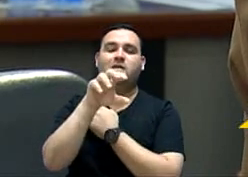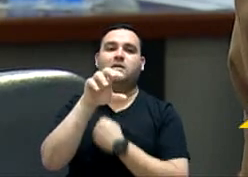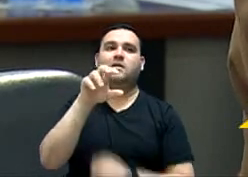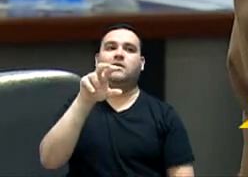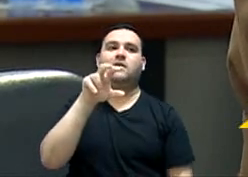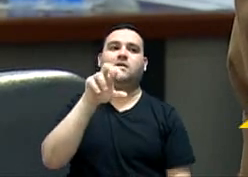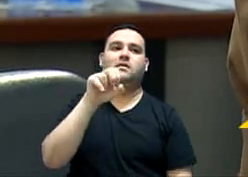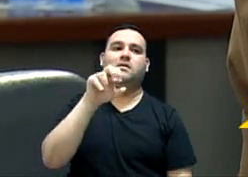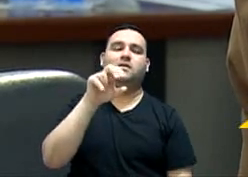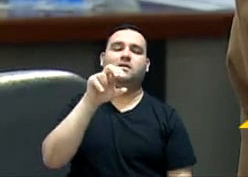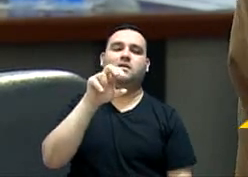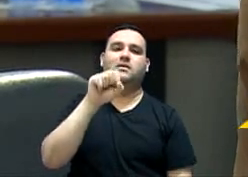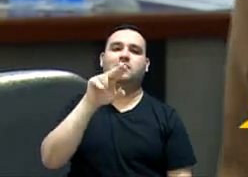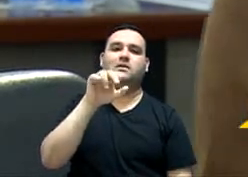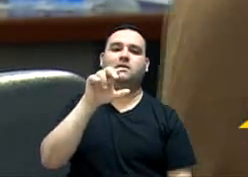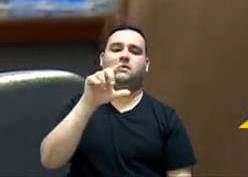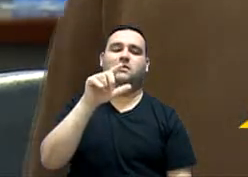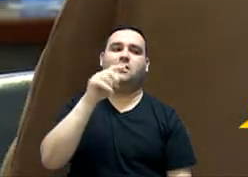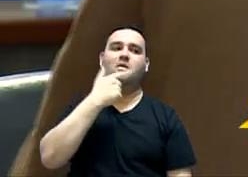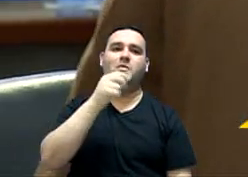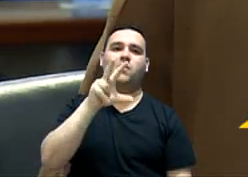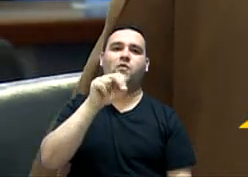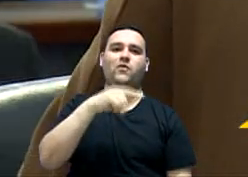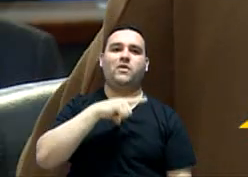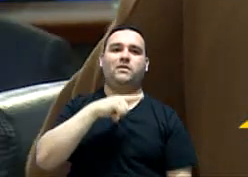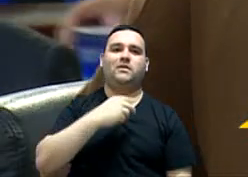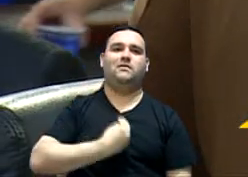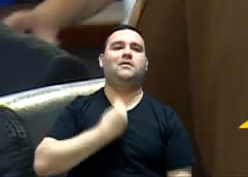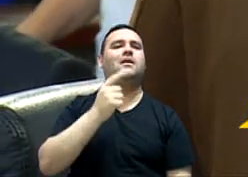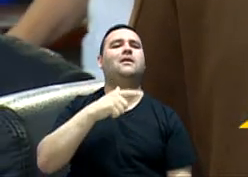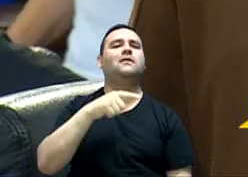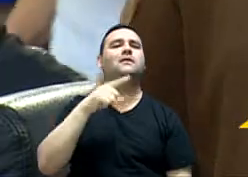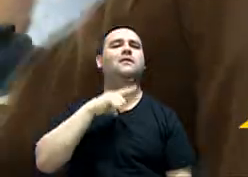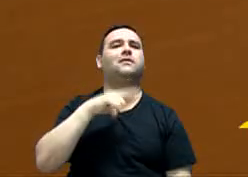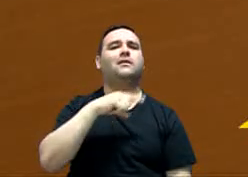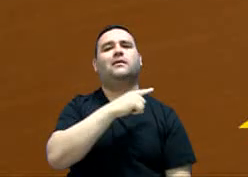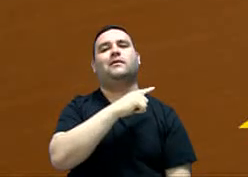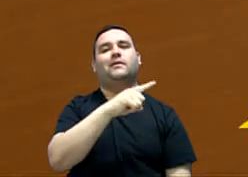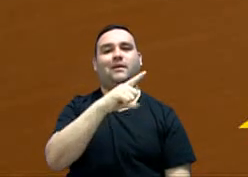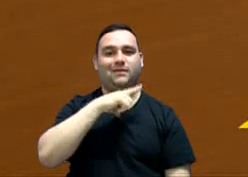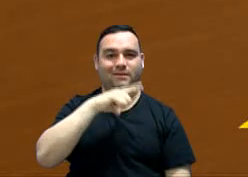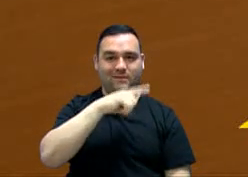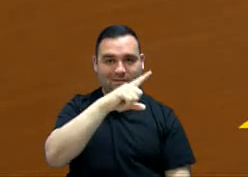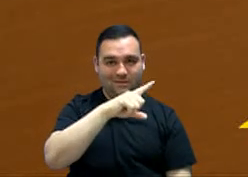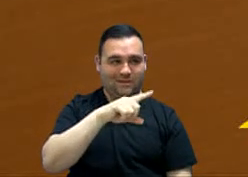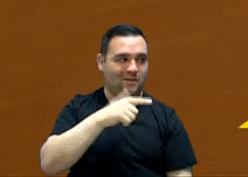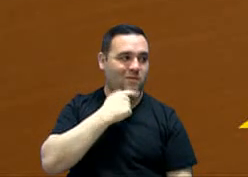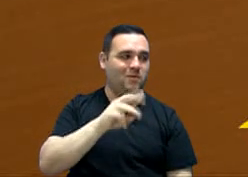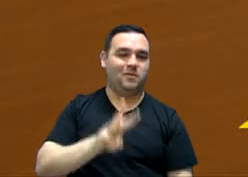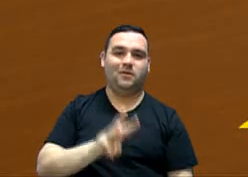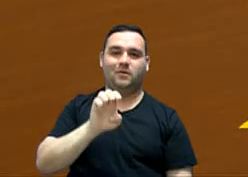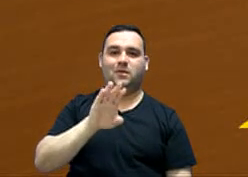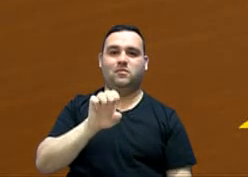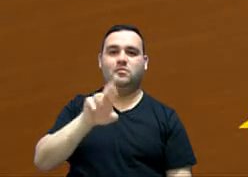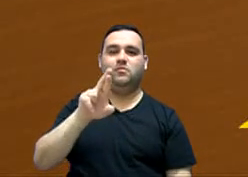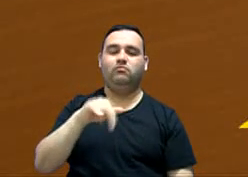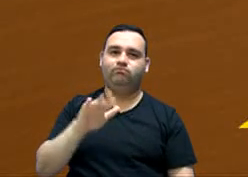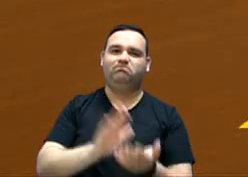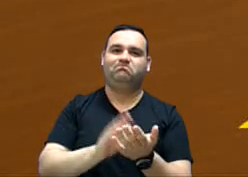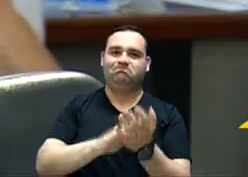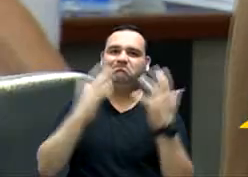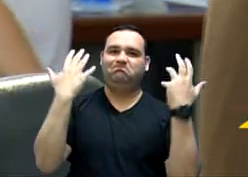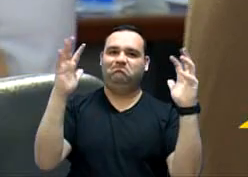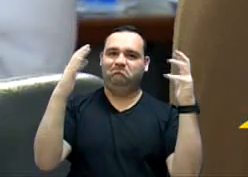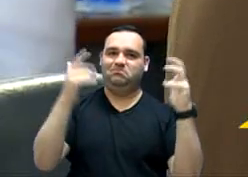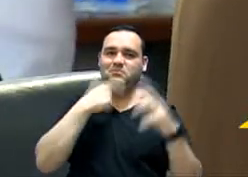avó Coruja, para o avô que deve estar aqui. Cadê o avô? Ah, tá lá. A seu Weber, lá em cima. Parabéns, parabéns,